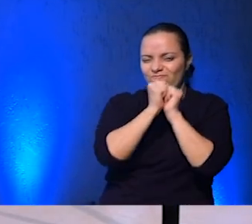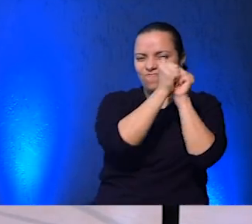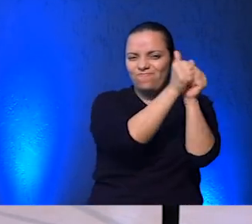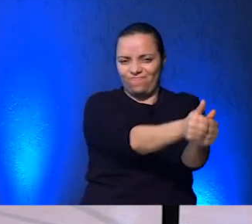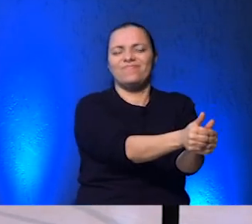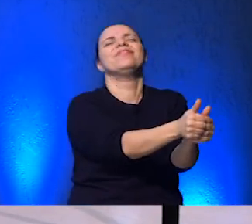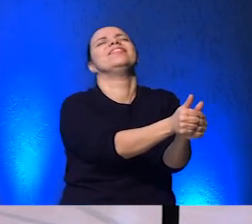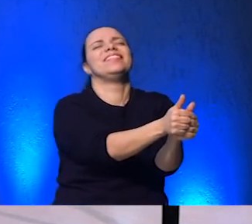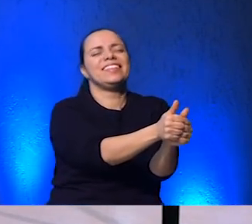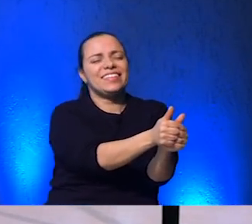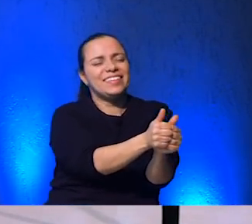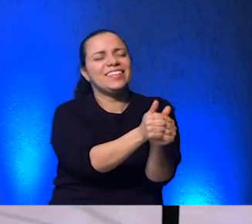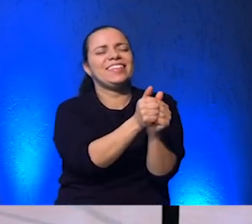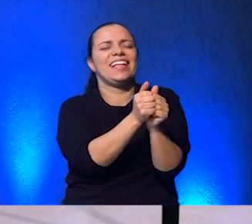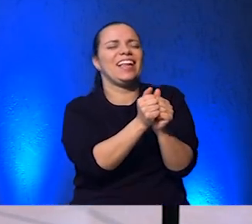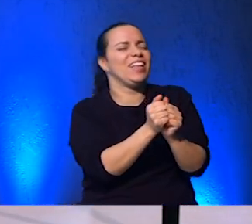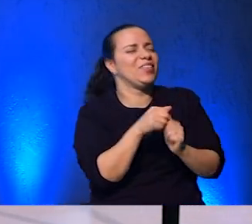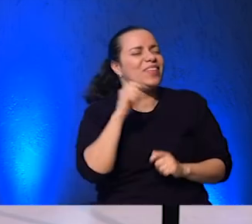e